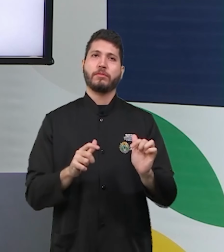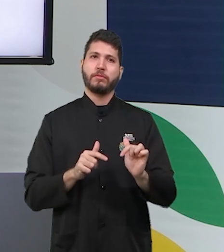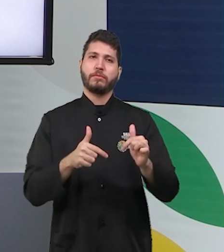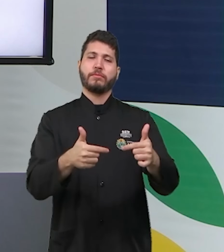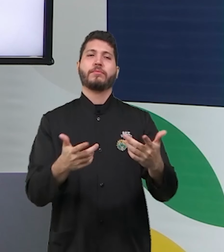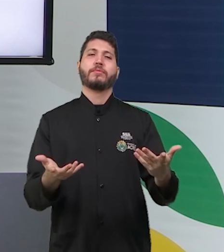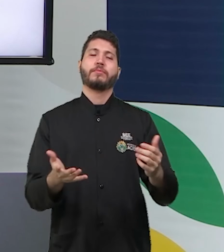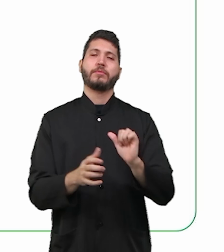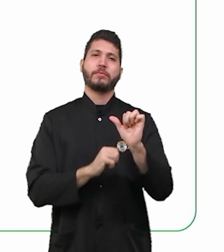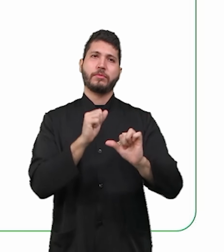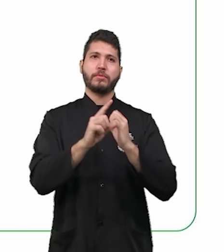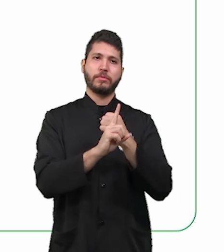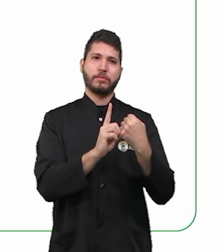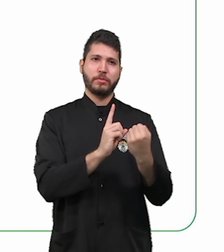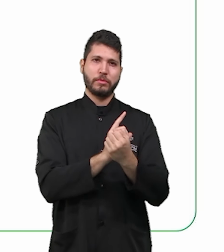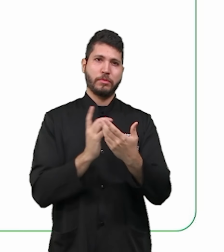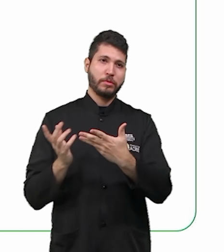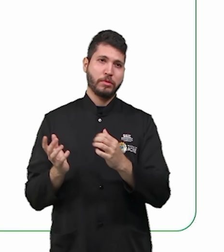hoje.